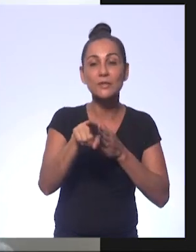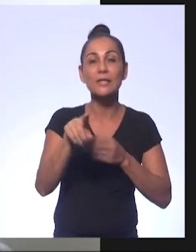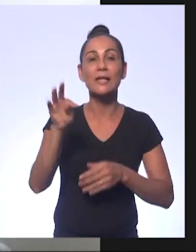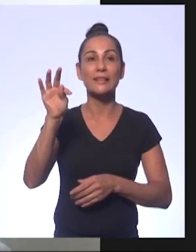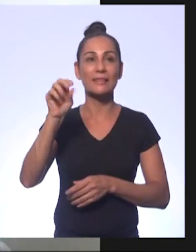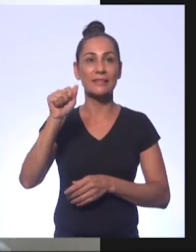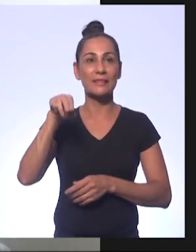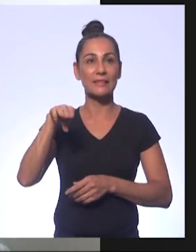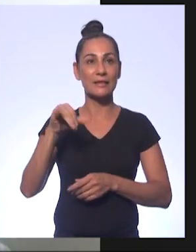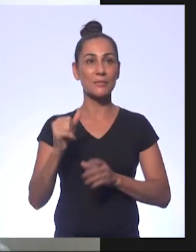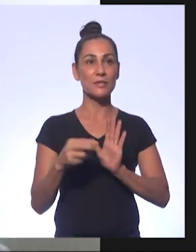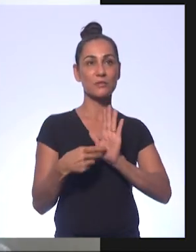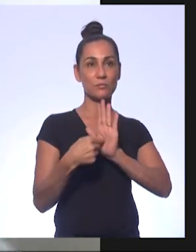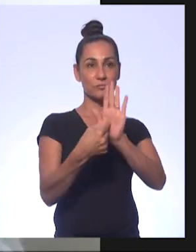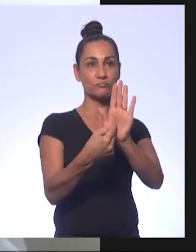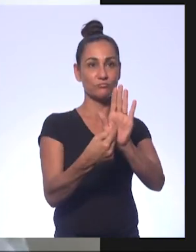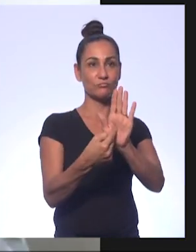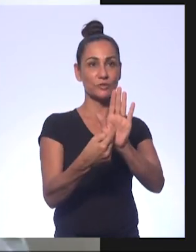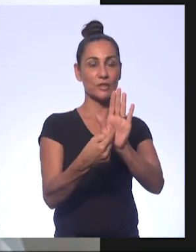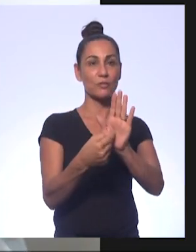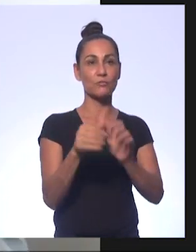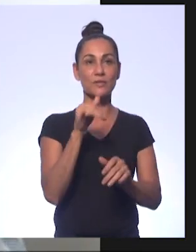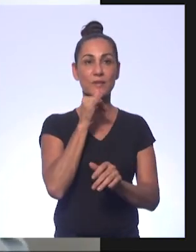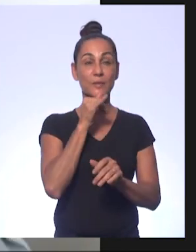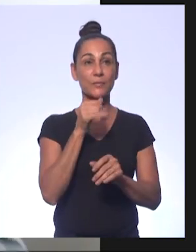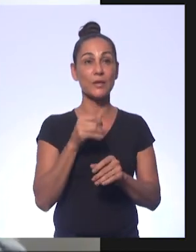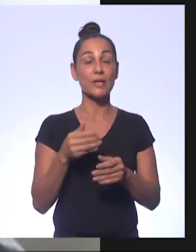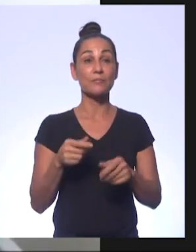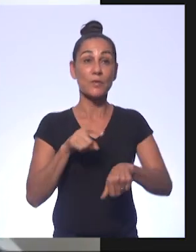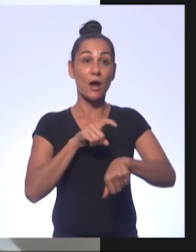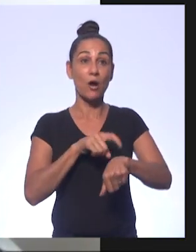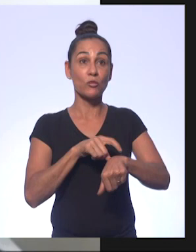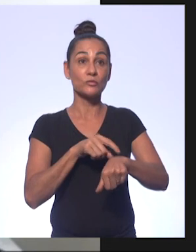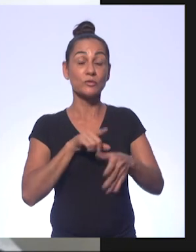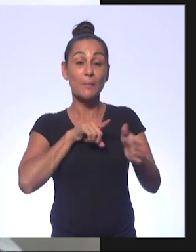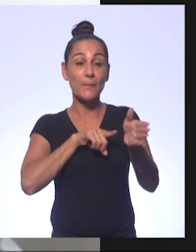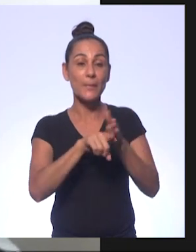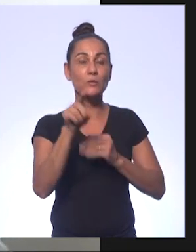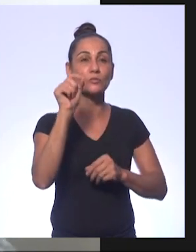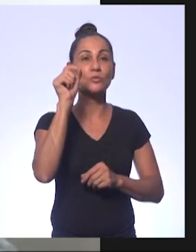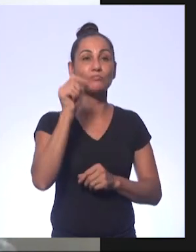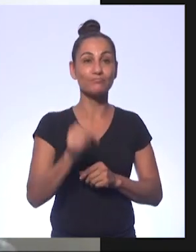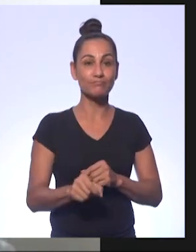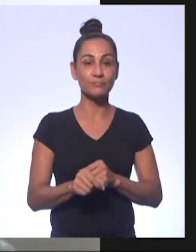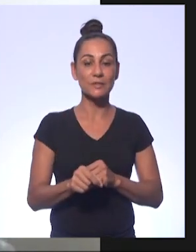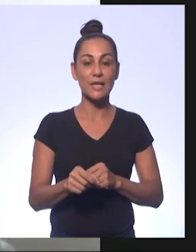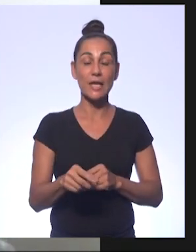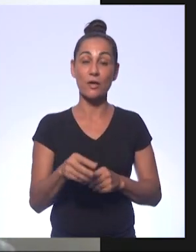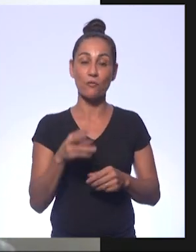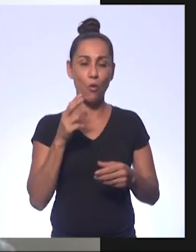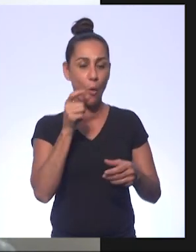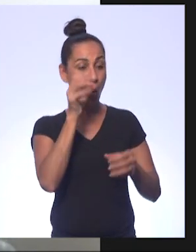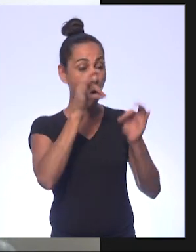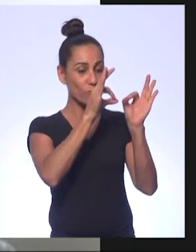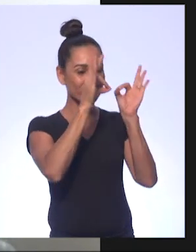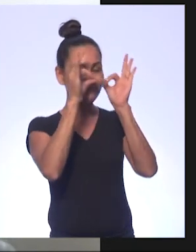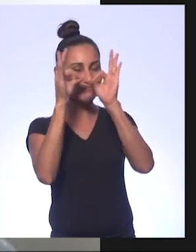mostrar um exemplo em seguida. Na hora em que você fez a pergunta, eu vou olhar a resposta do